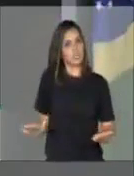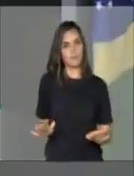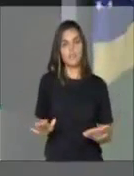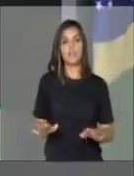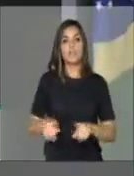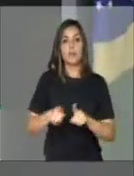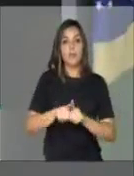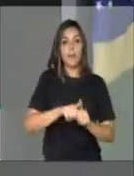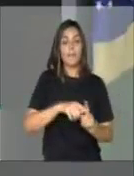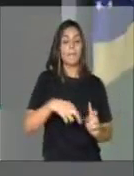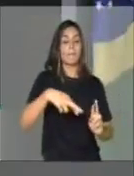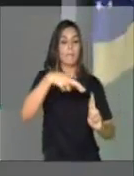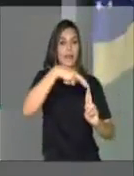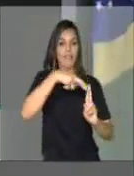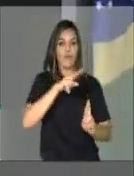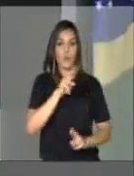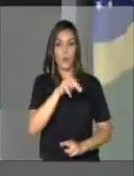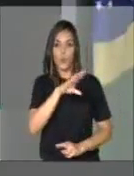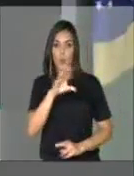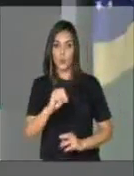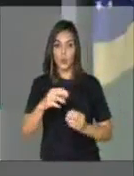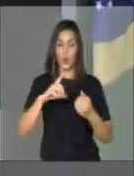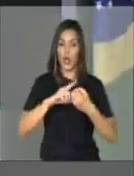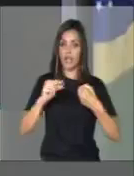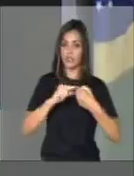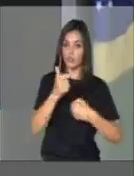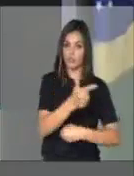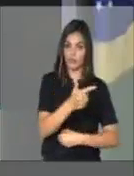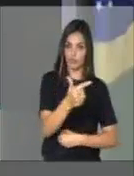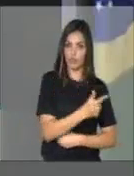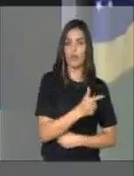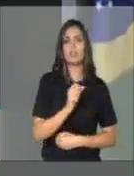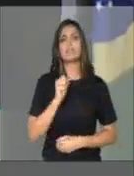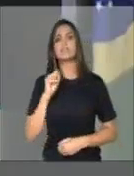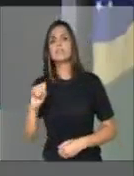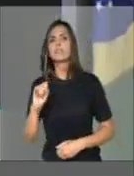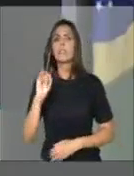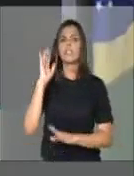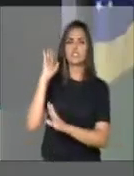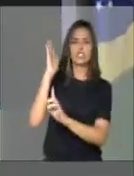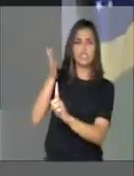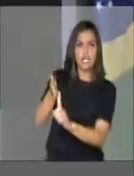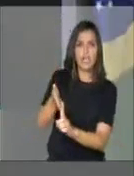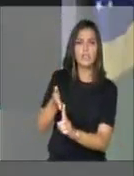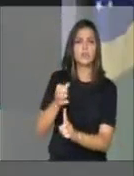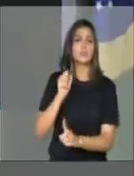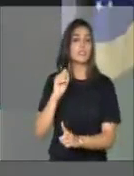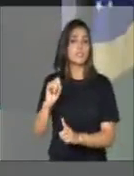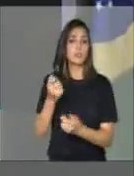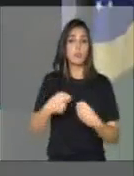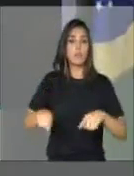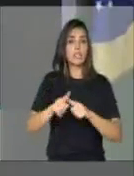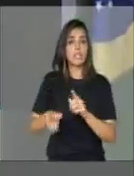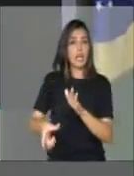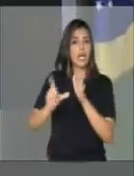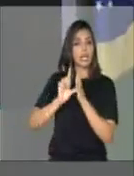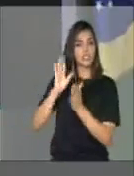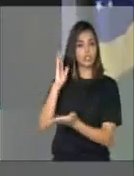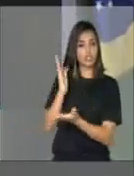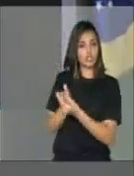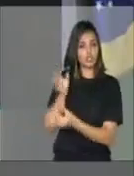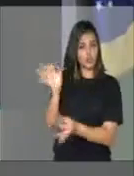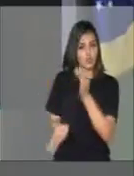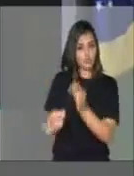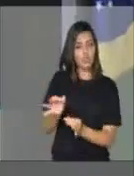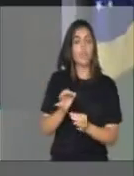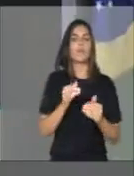Além disso, o parágrafo único do artigo 22 do projeto ainda prevê que, no caso de auxílio direto para a prática de atos que não necessitem de prestação